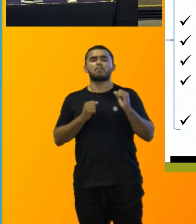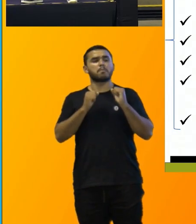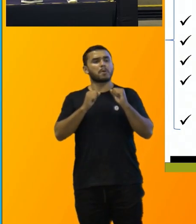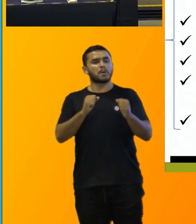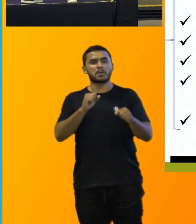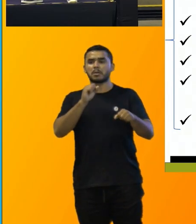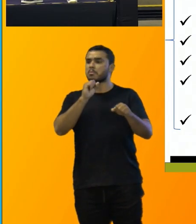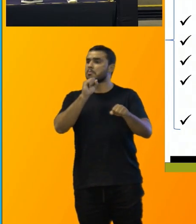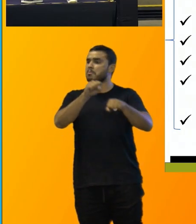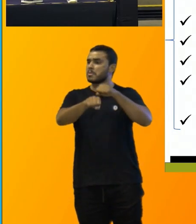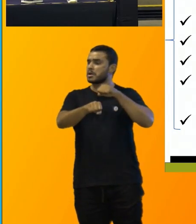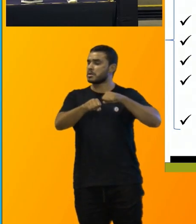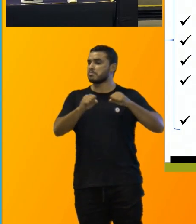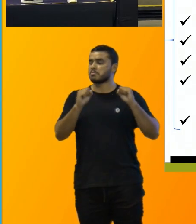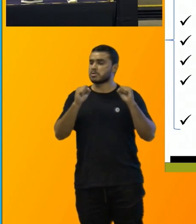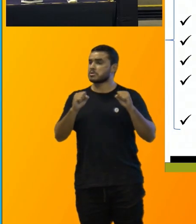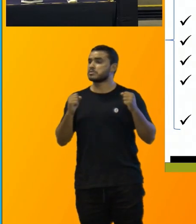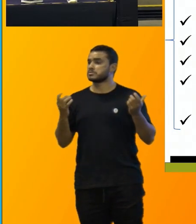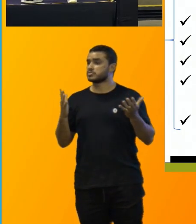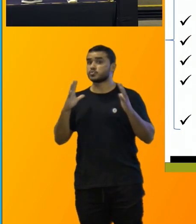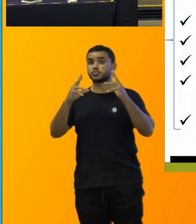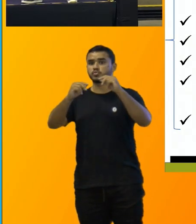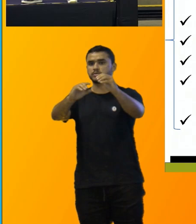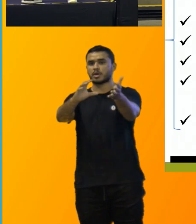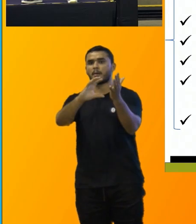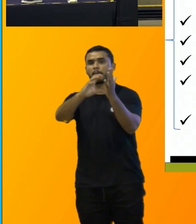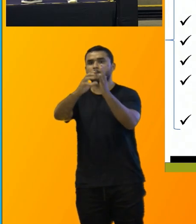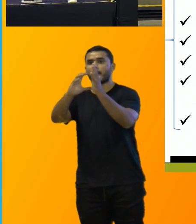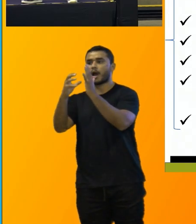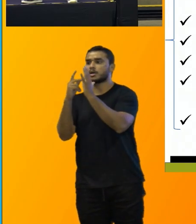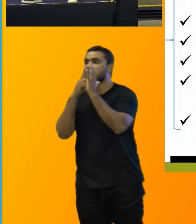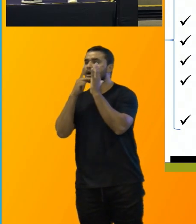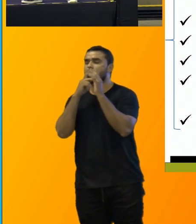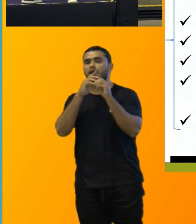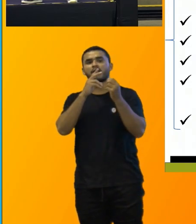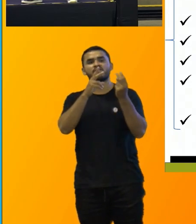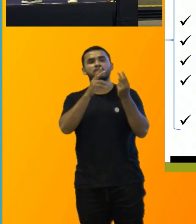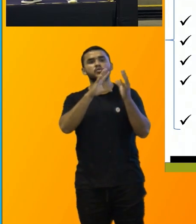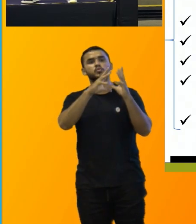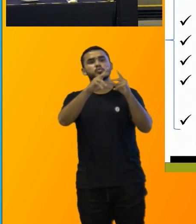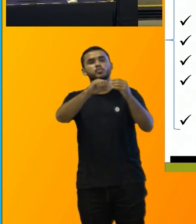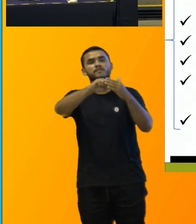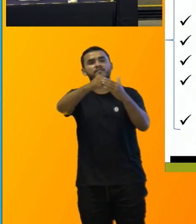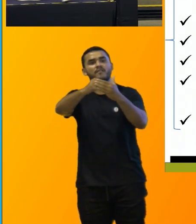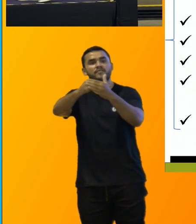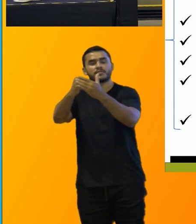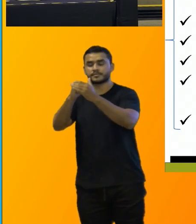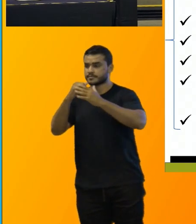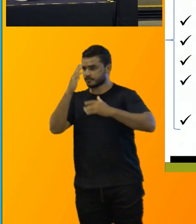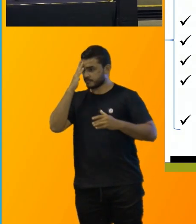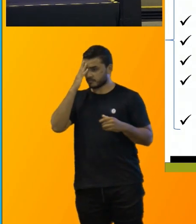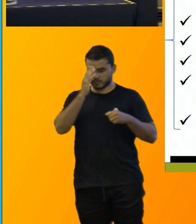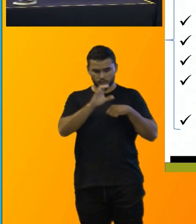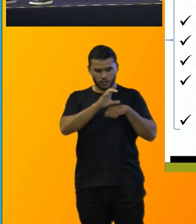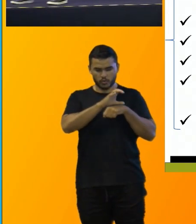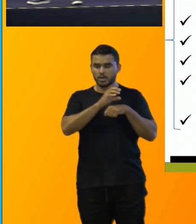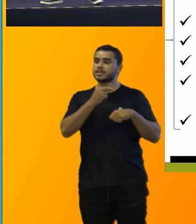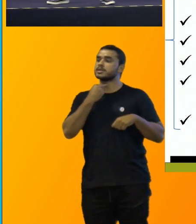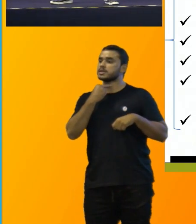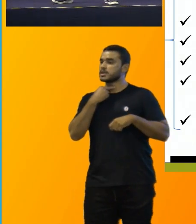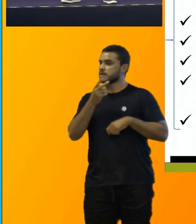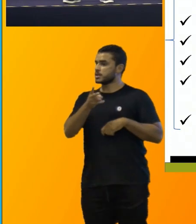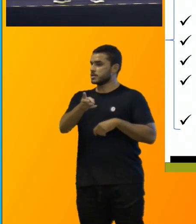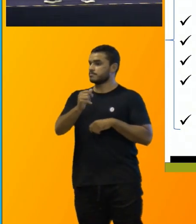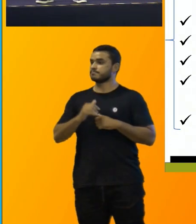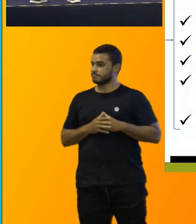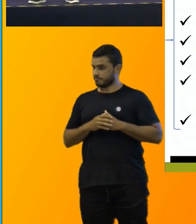morte. Vargas podia fechar os partidos. A Constituição estava suspensa. Ele podia usar os estados de